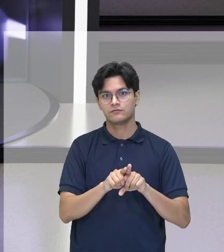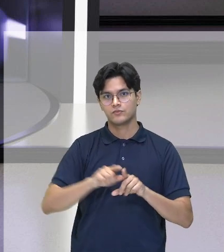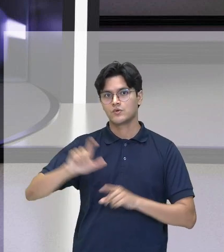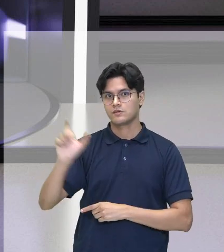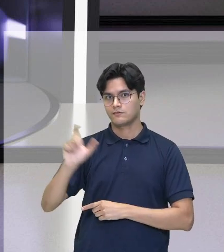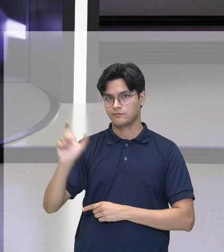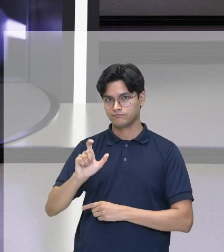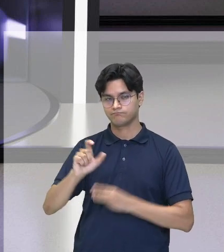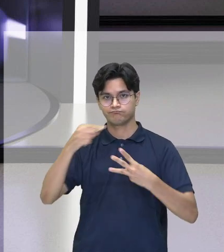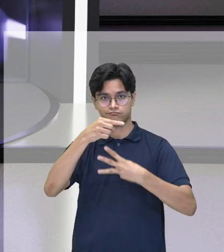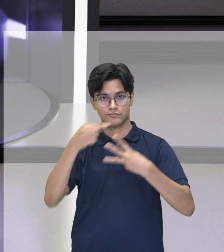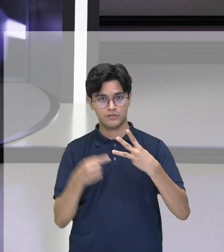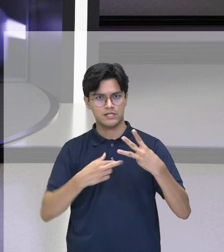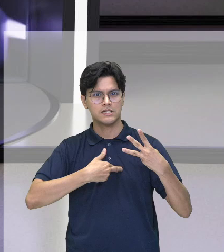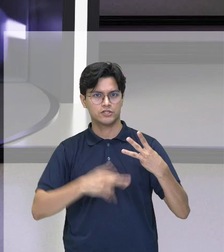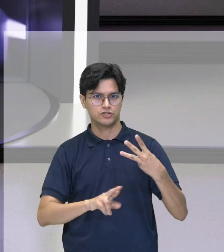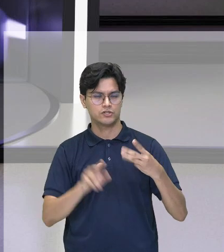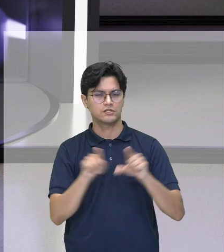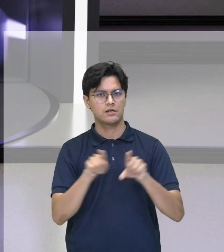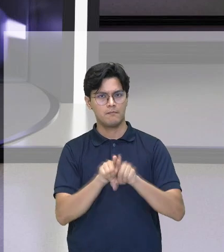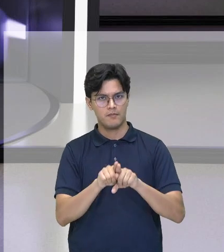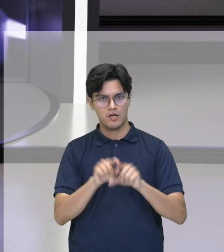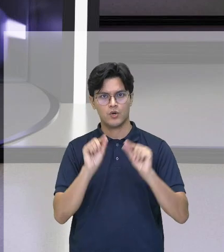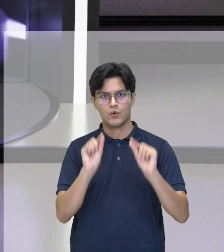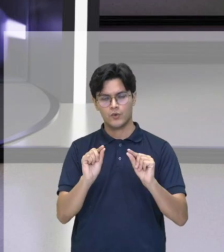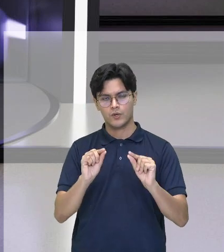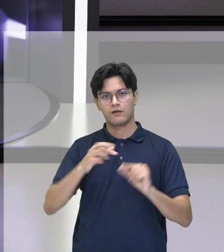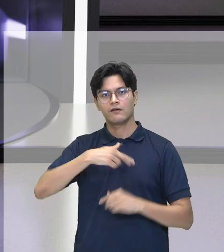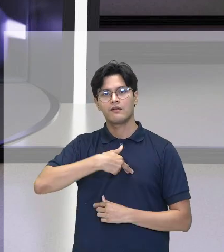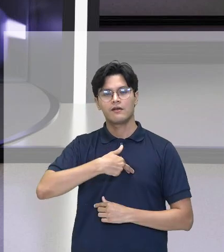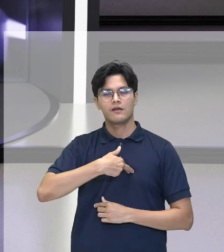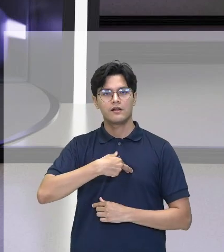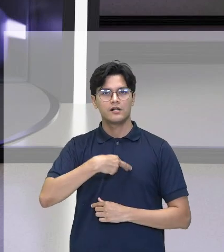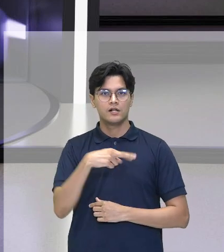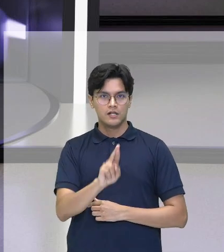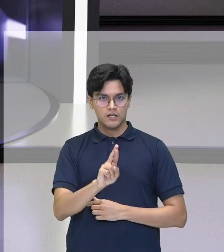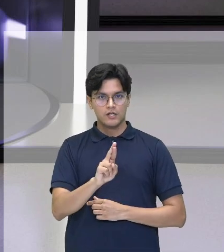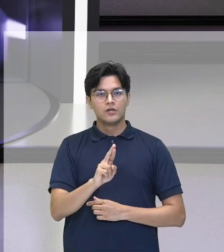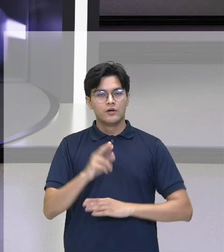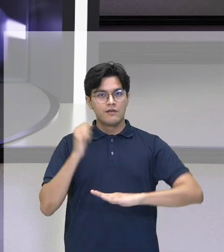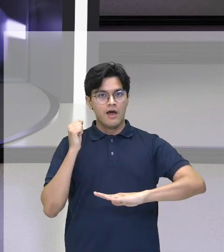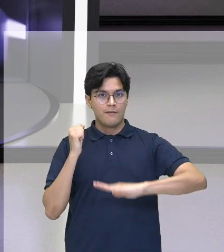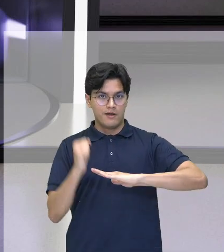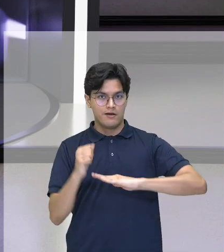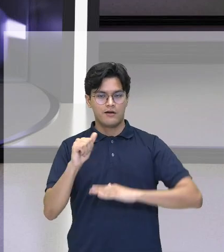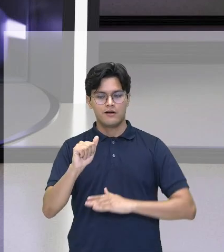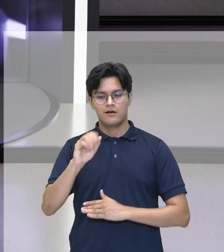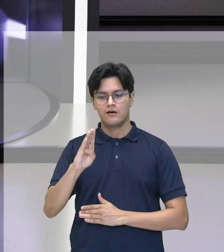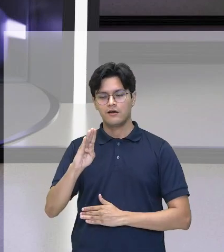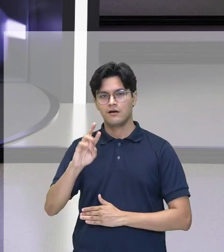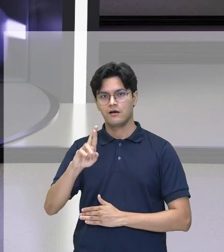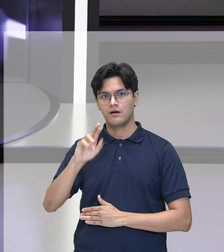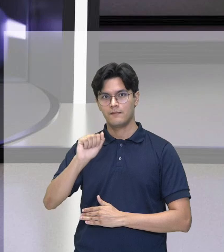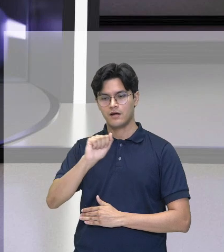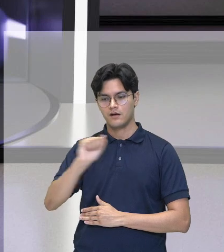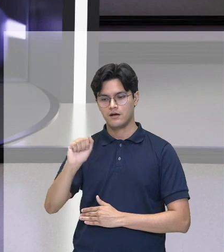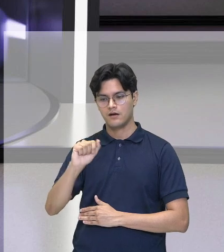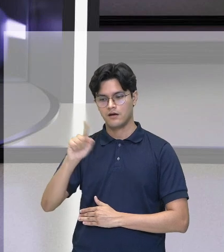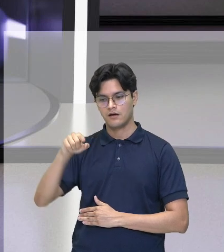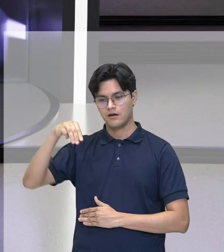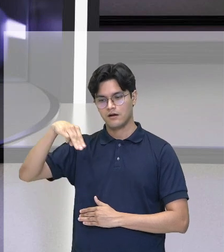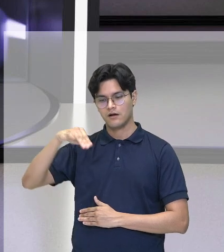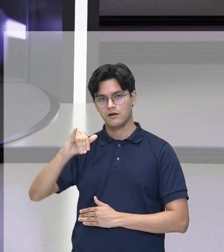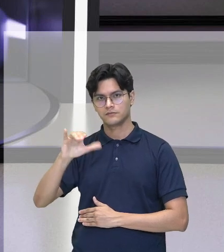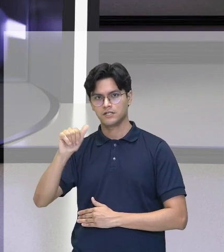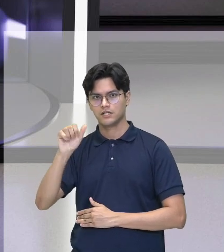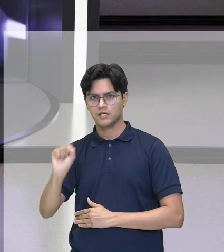três religiões também são chamadas de religiões abraâmicas. Olha só que interessante. Por que